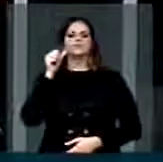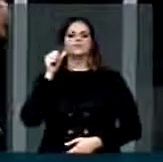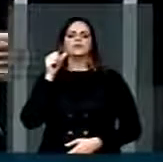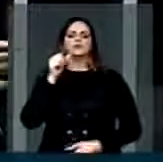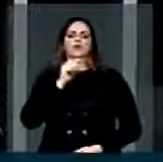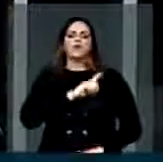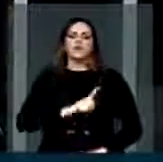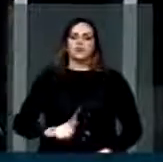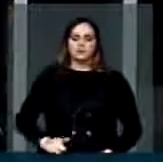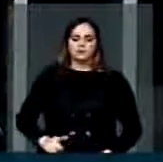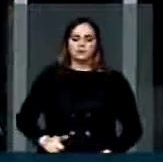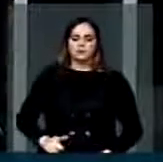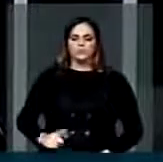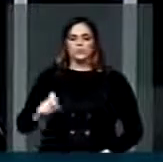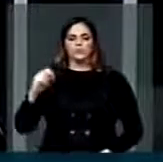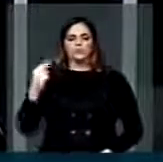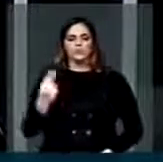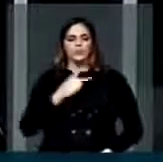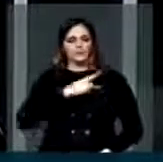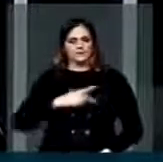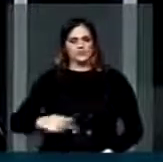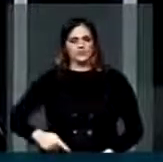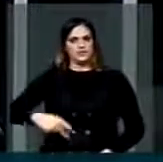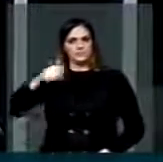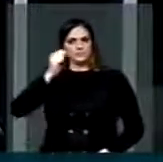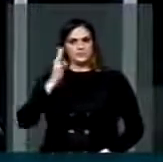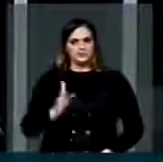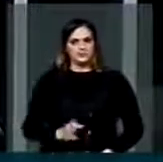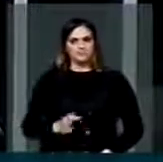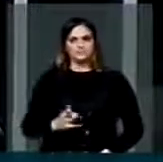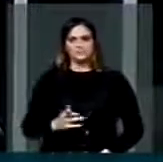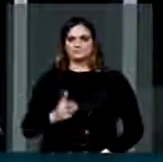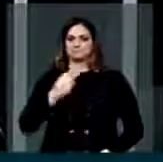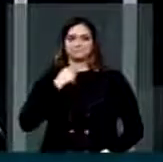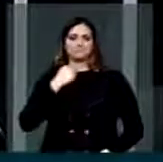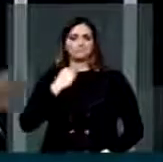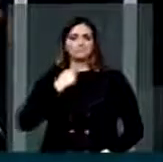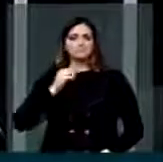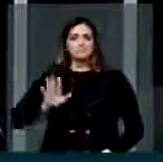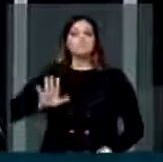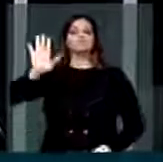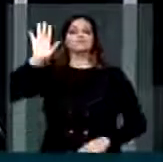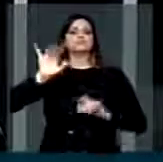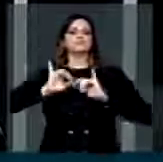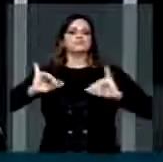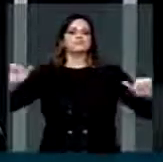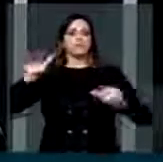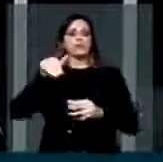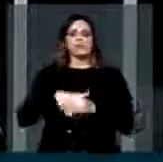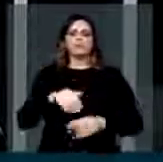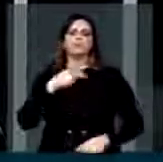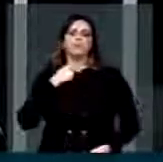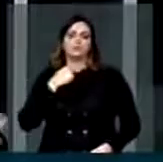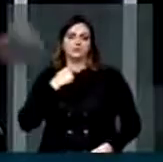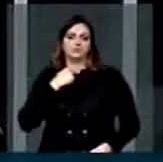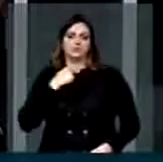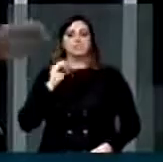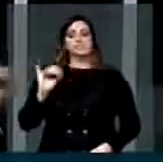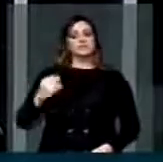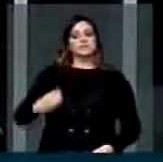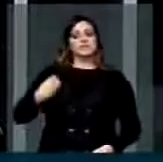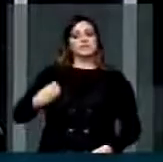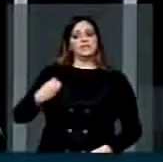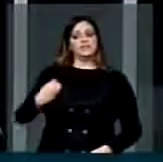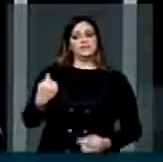e parente do presidente da República não podem ser candidato enquanto seu parente estiver